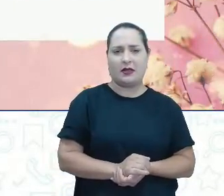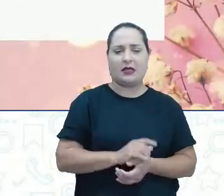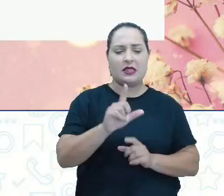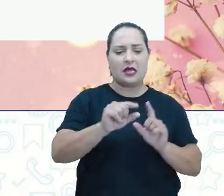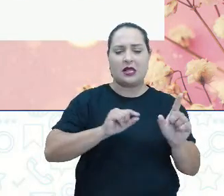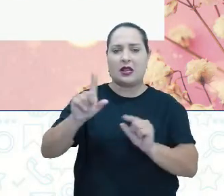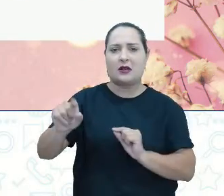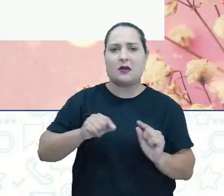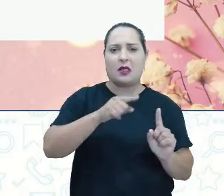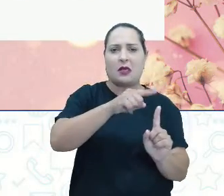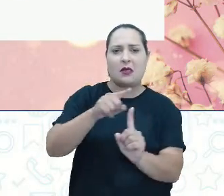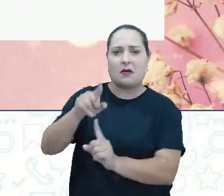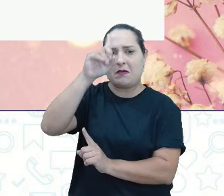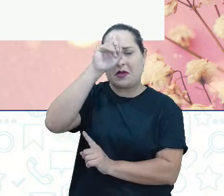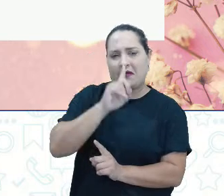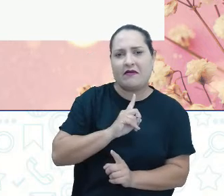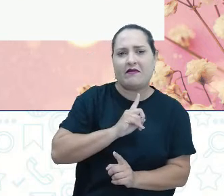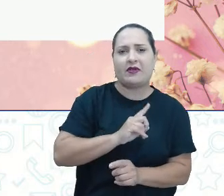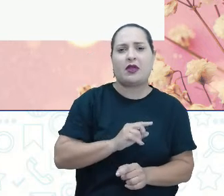entender